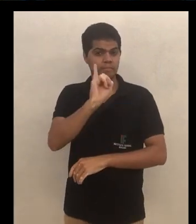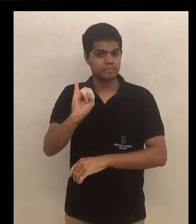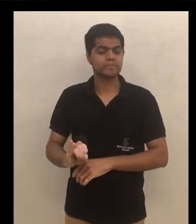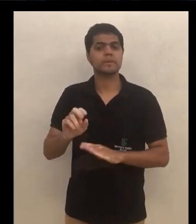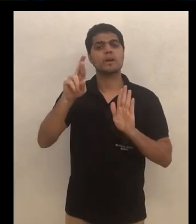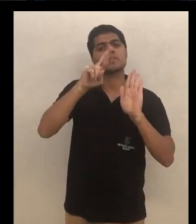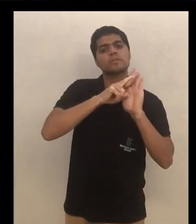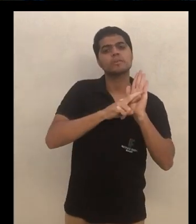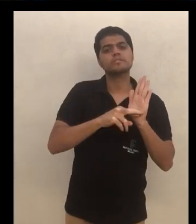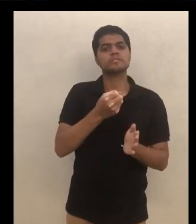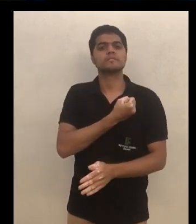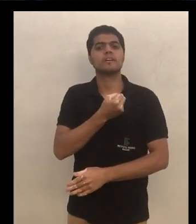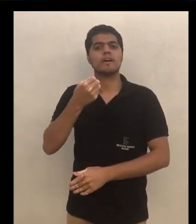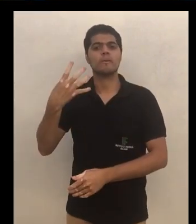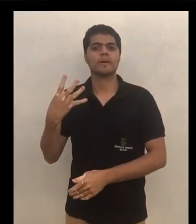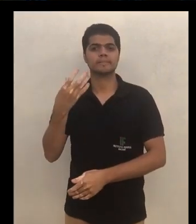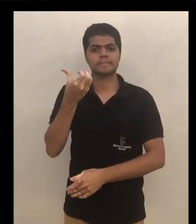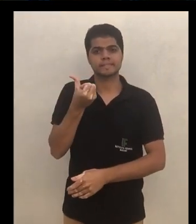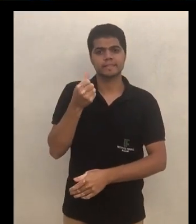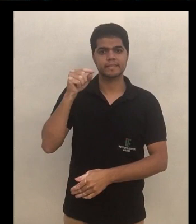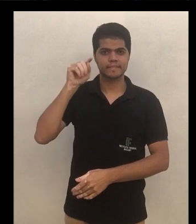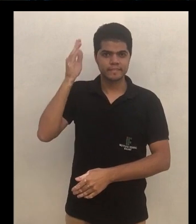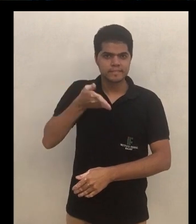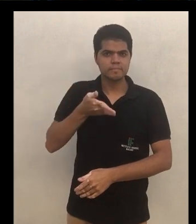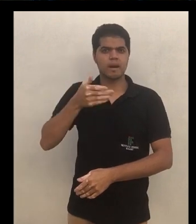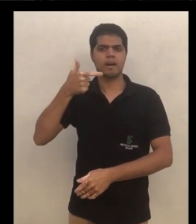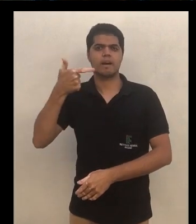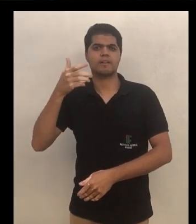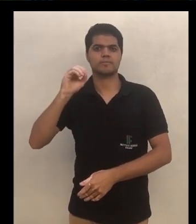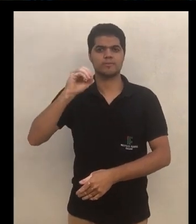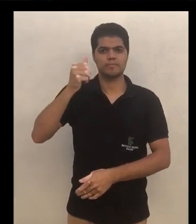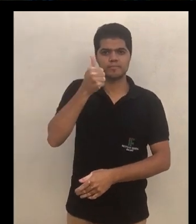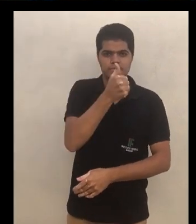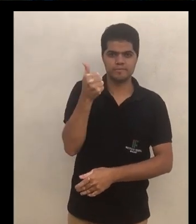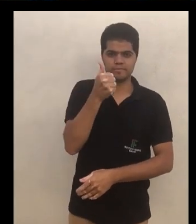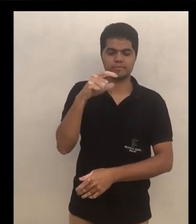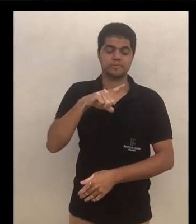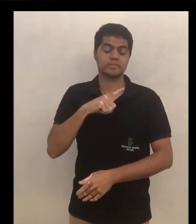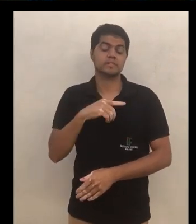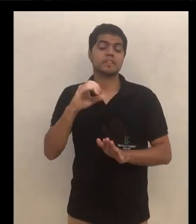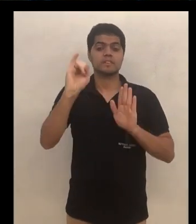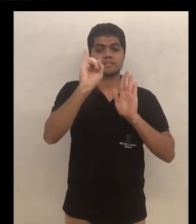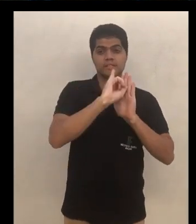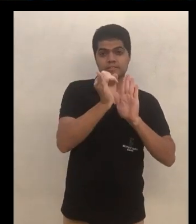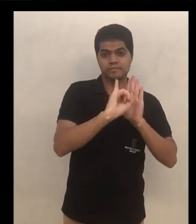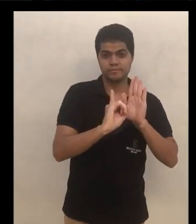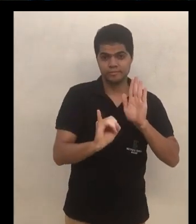normativa 46/2011. Essa instrução ela foi